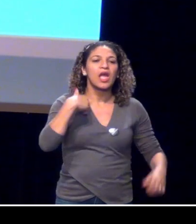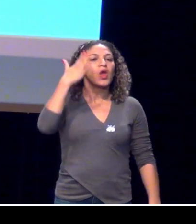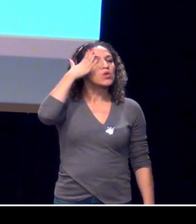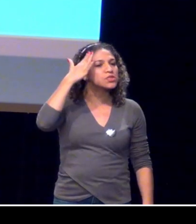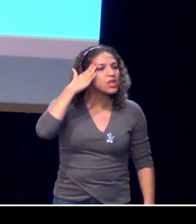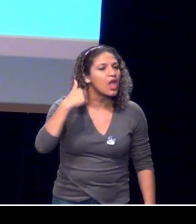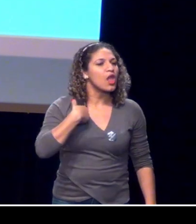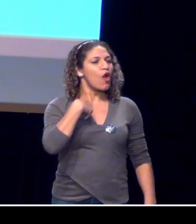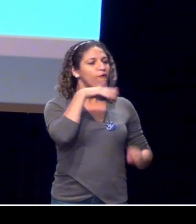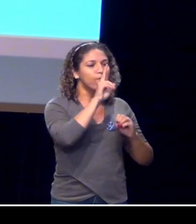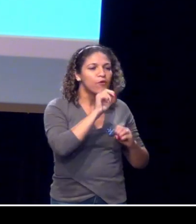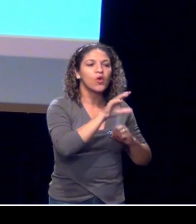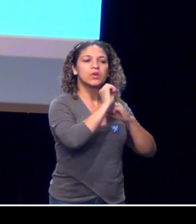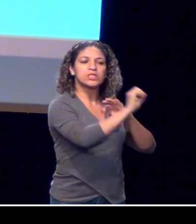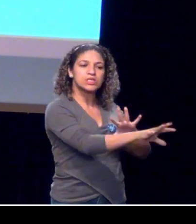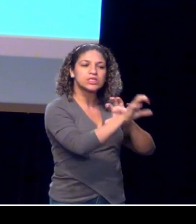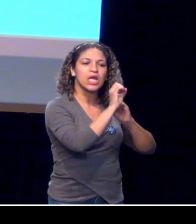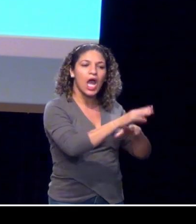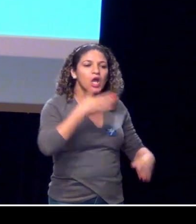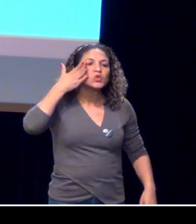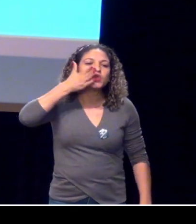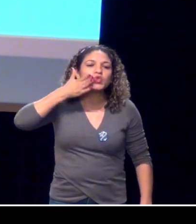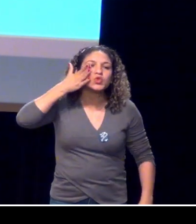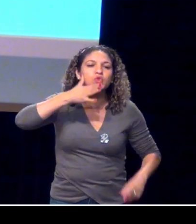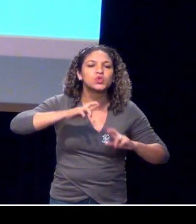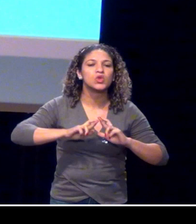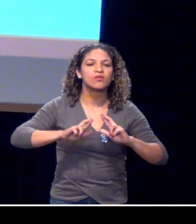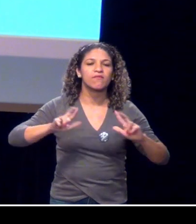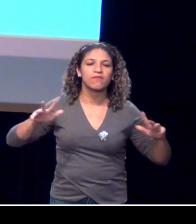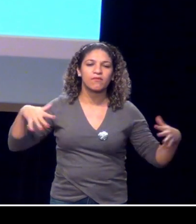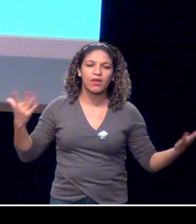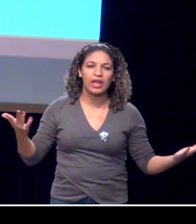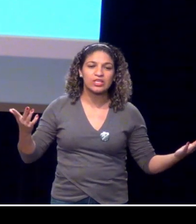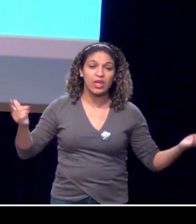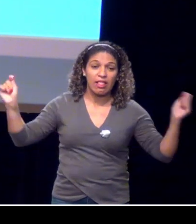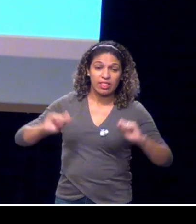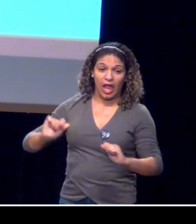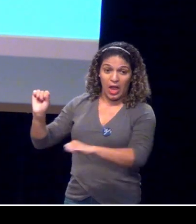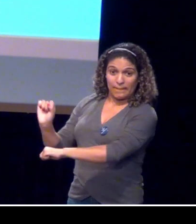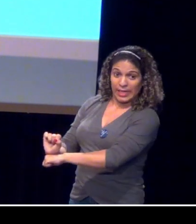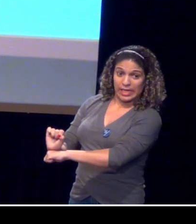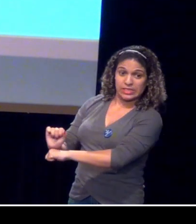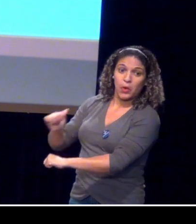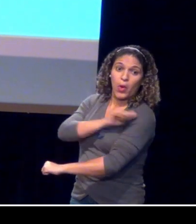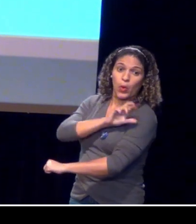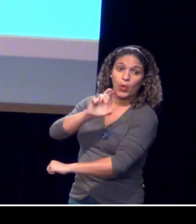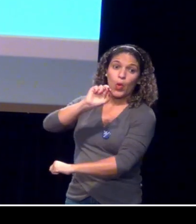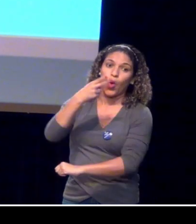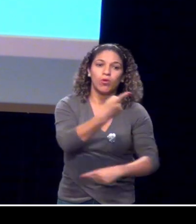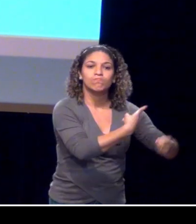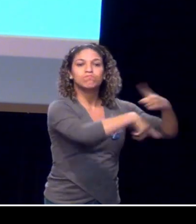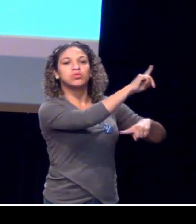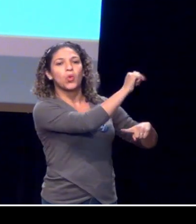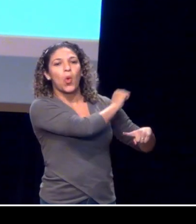Quantas coisas tem nesses discursos que a gente pode, ao mesmo tempo, paralisar e, ao mesmo tempo,